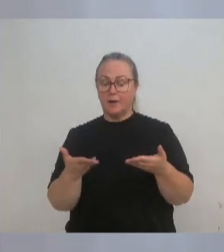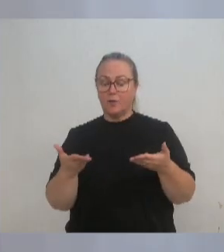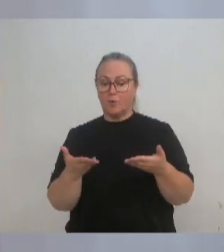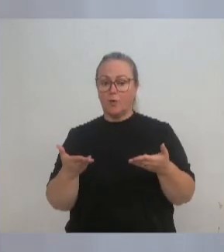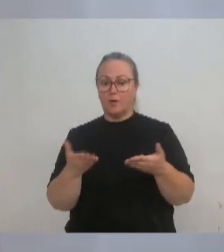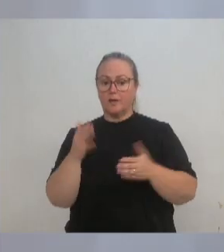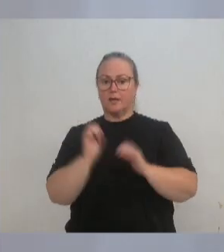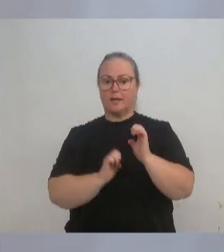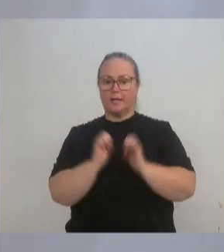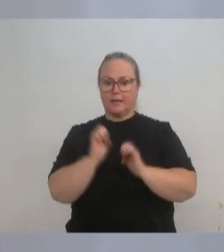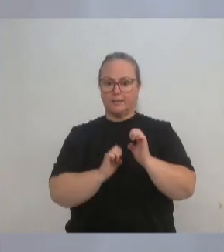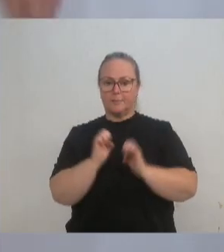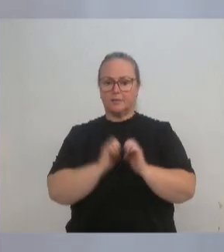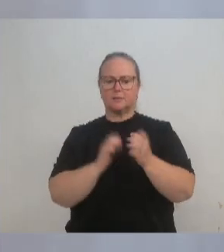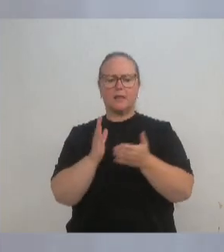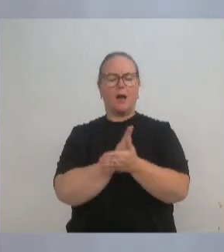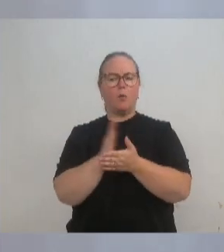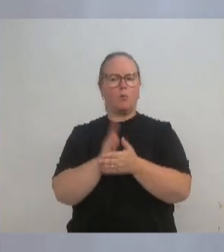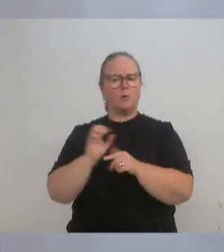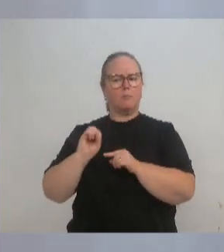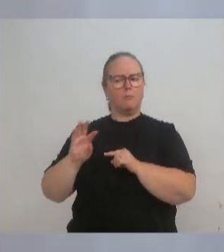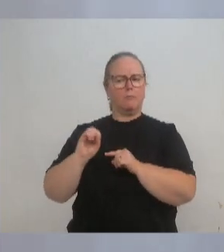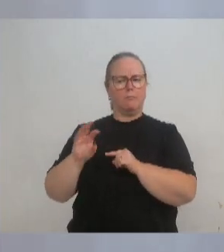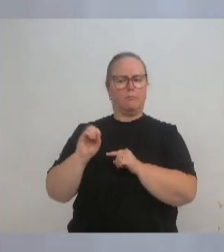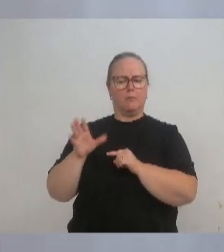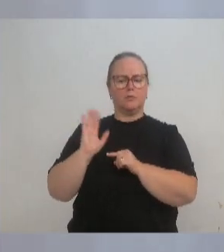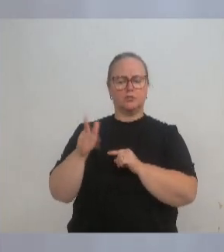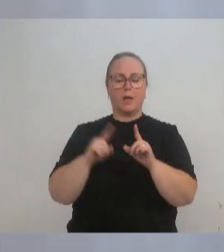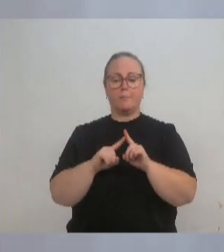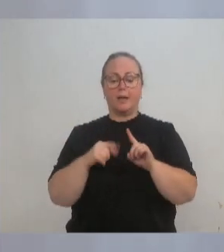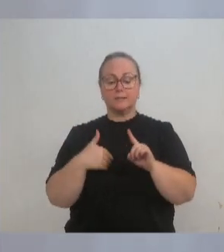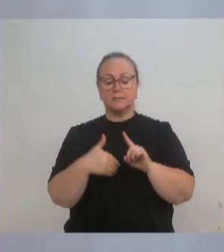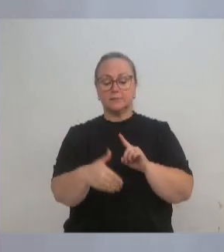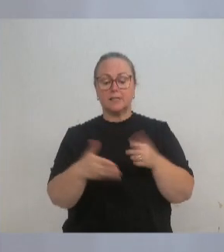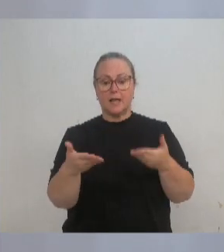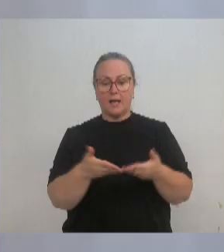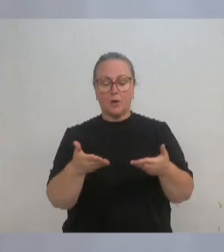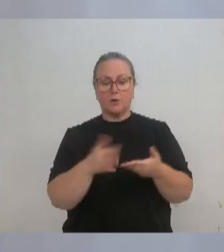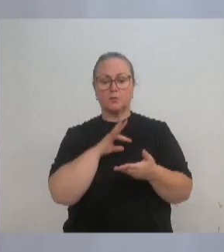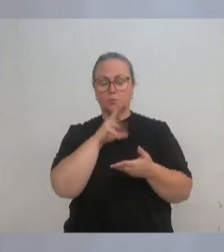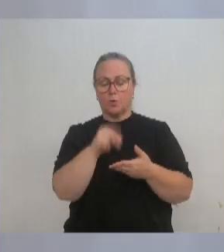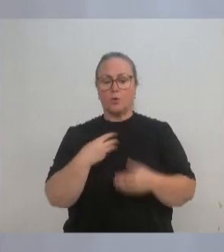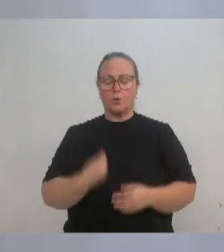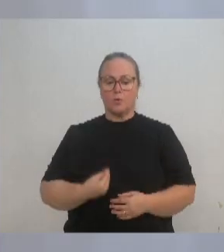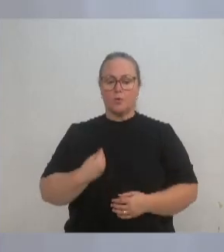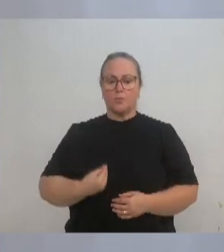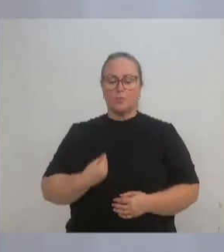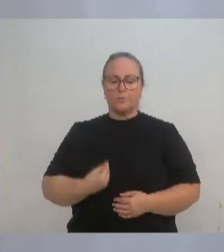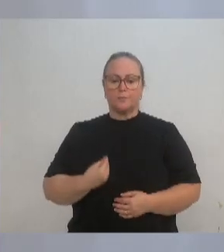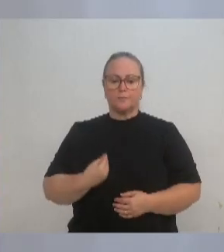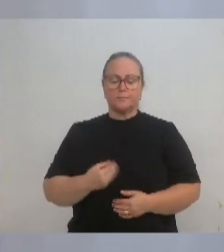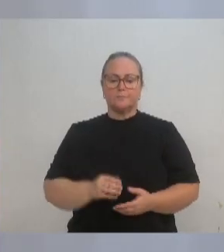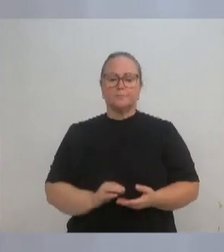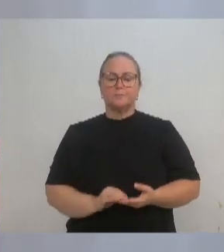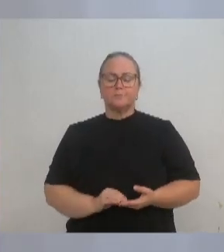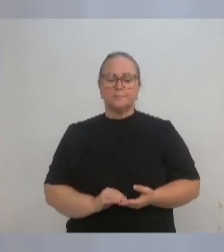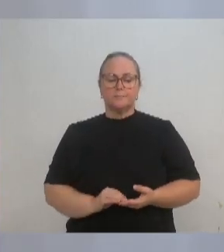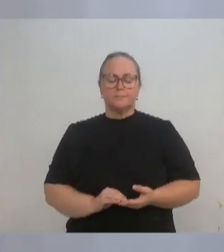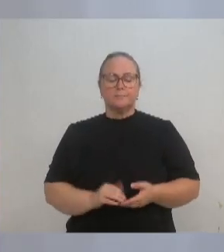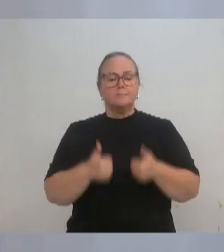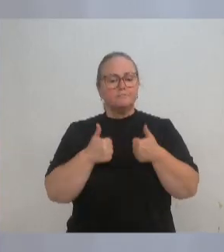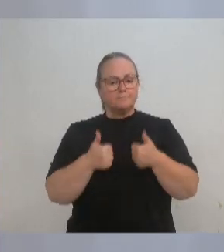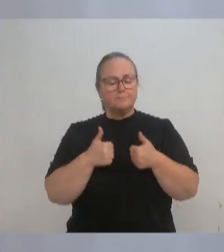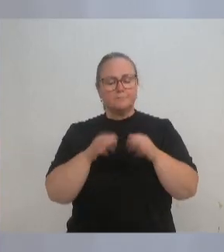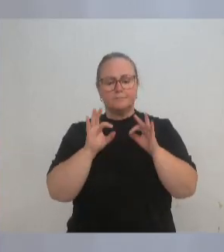Blumenau, com exceção de algumas que já vazaram, que também foi através desta casa, já perderam a idoneidade. Mas